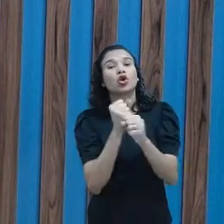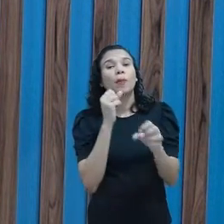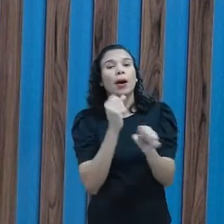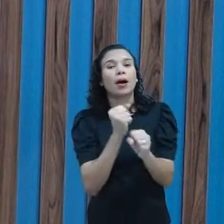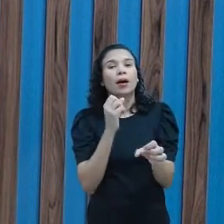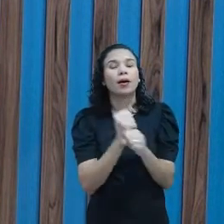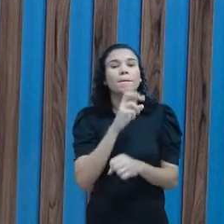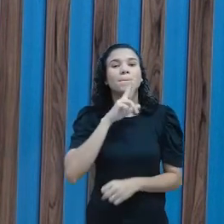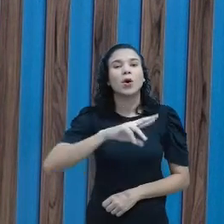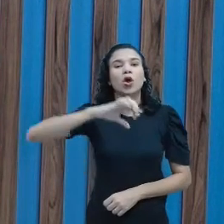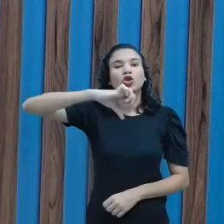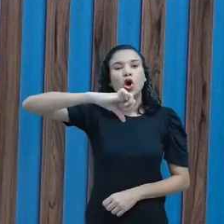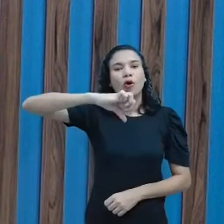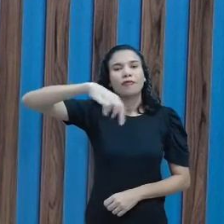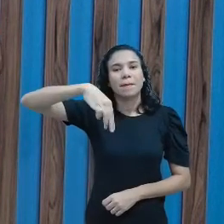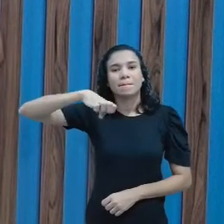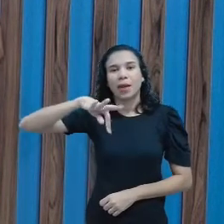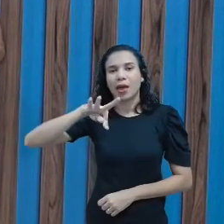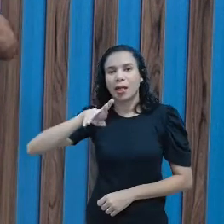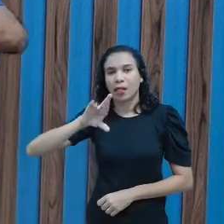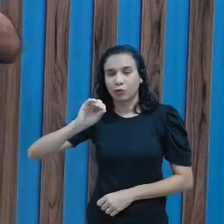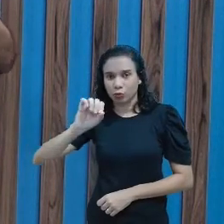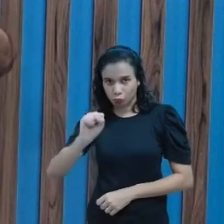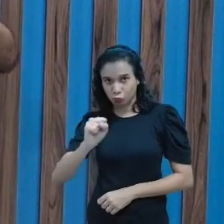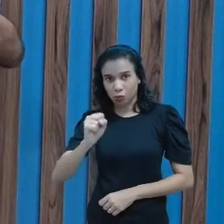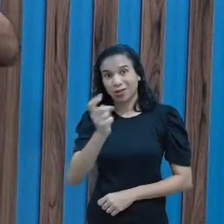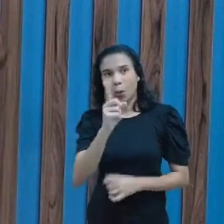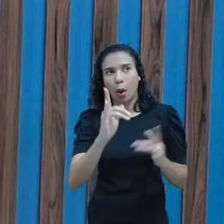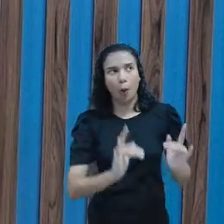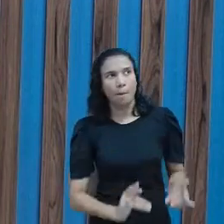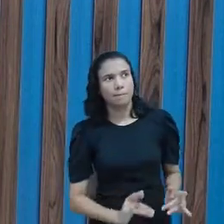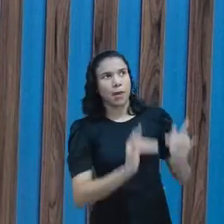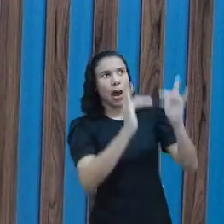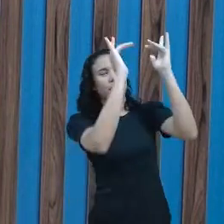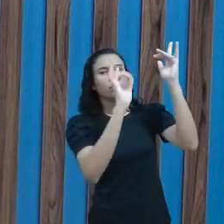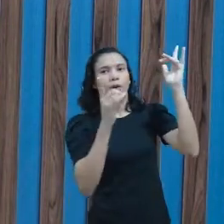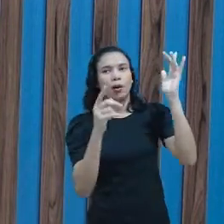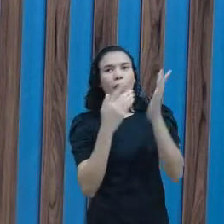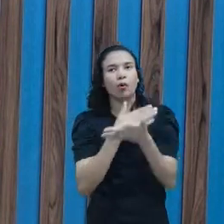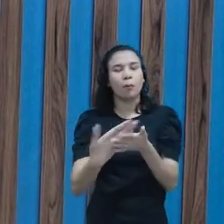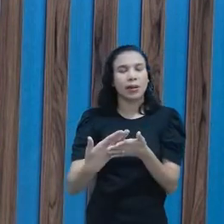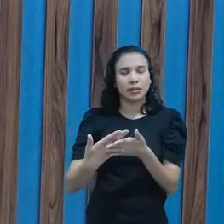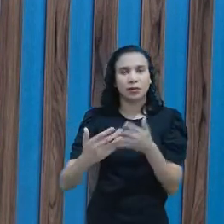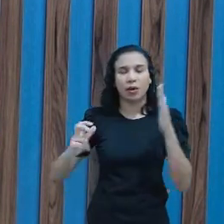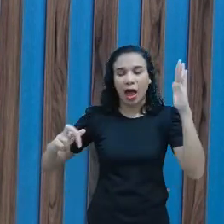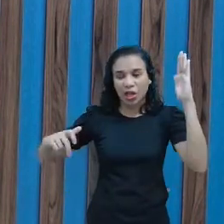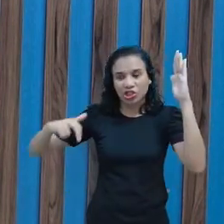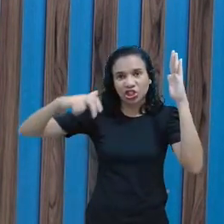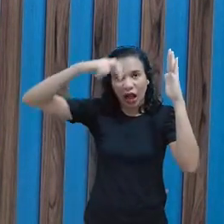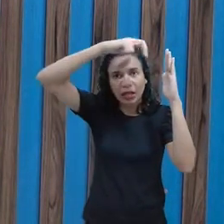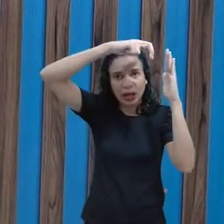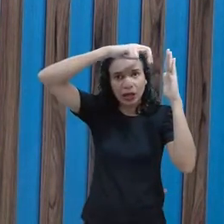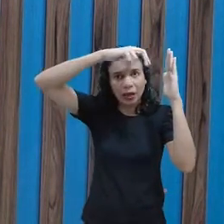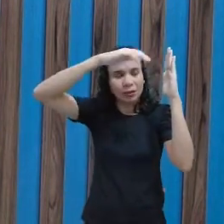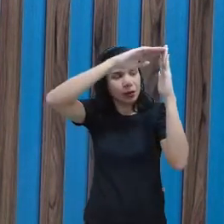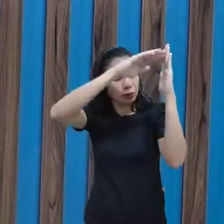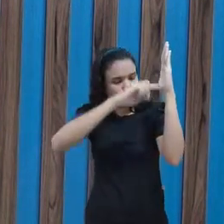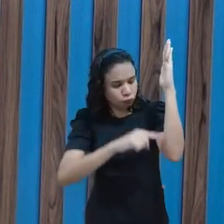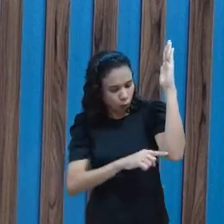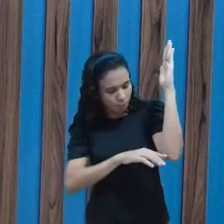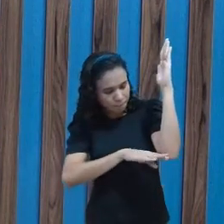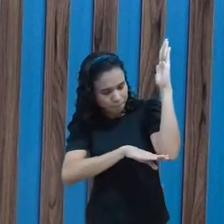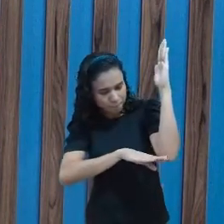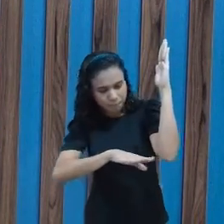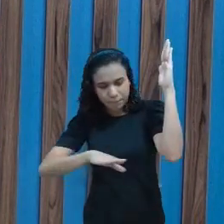8 mais 1, vai ter 9 metros. Não é o prédio, é a partir daqui da escada, onde a escada está, até o finalzinho aqui